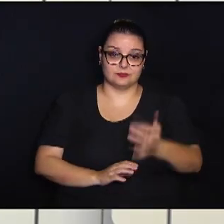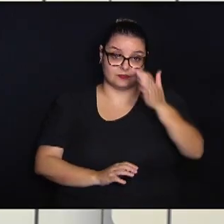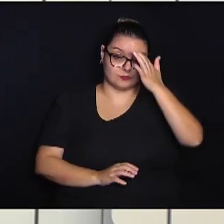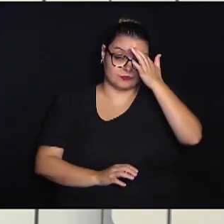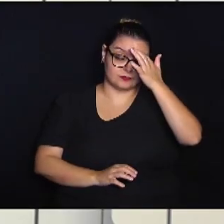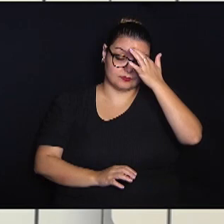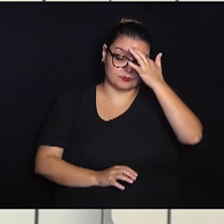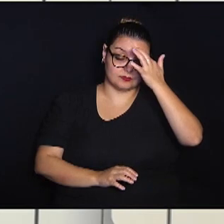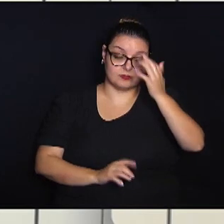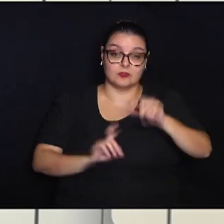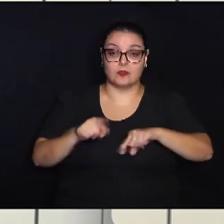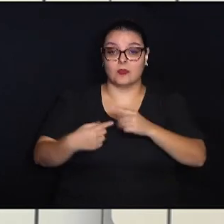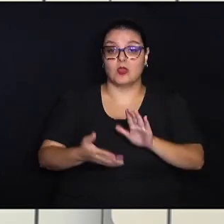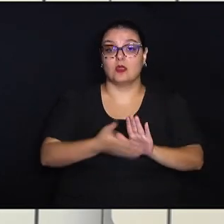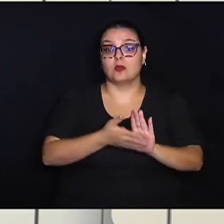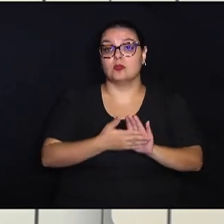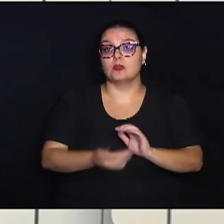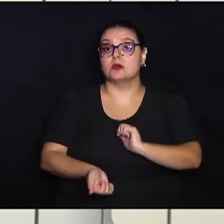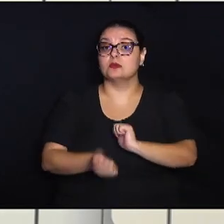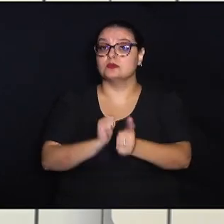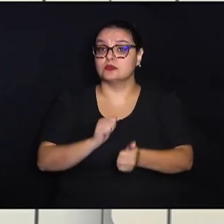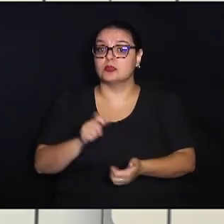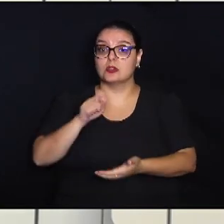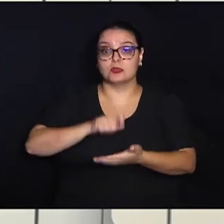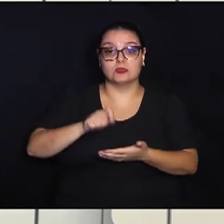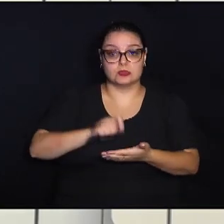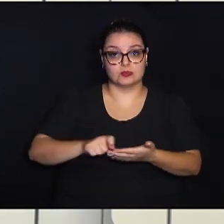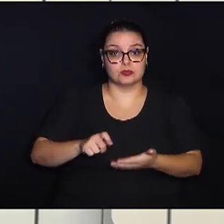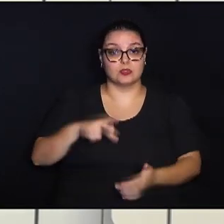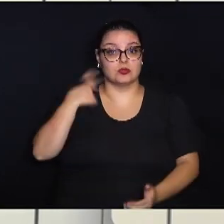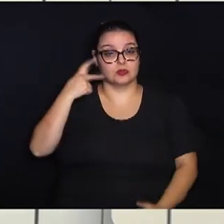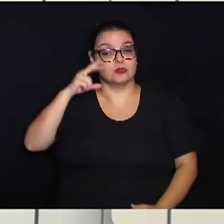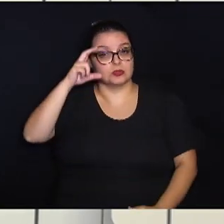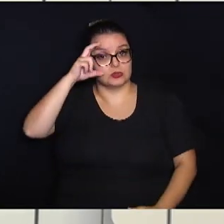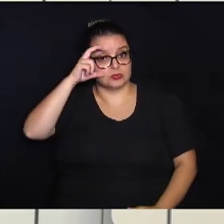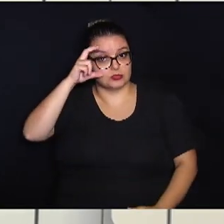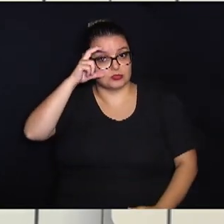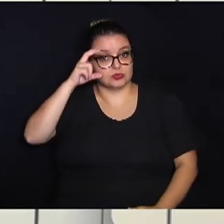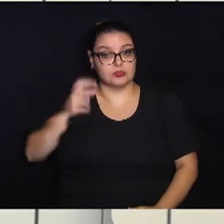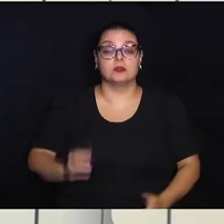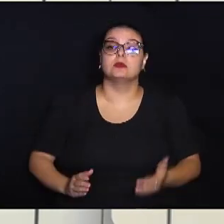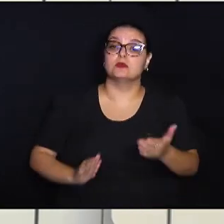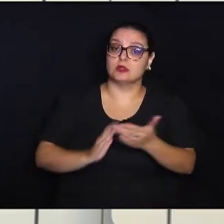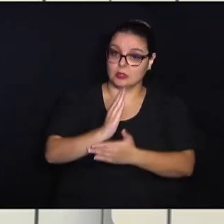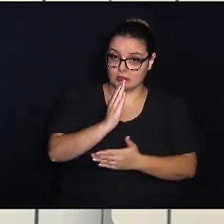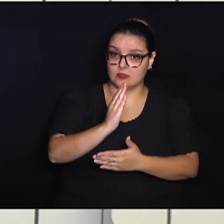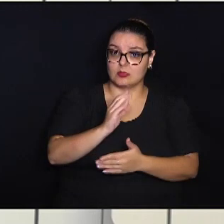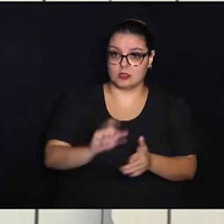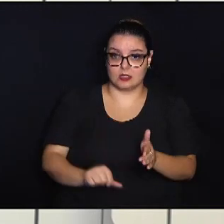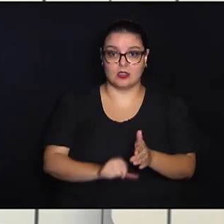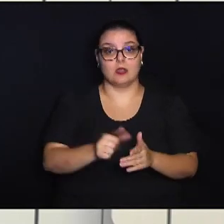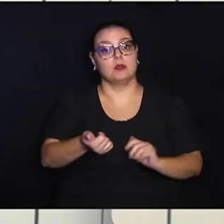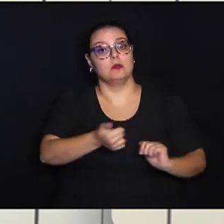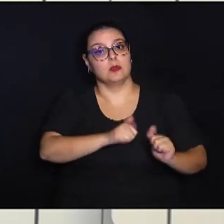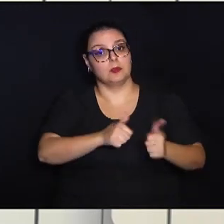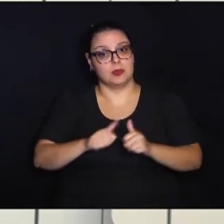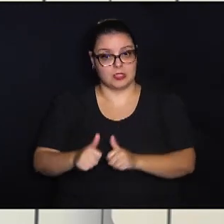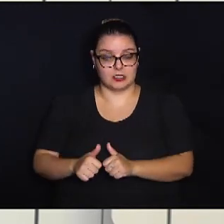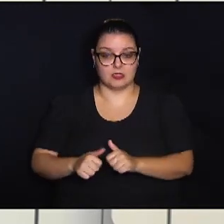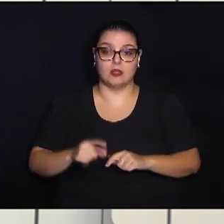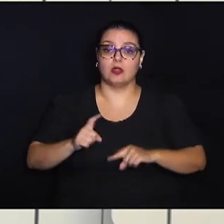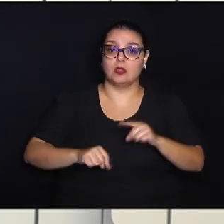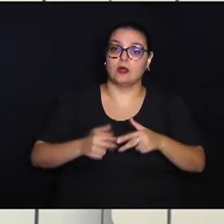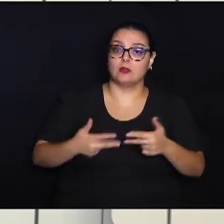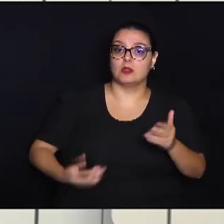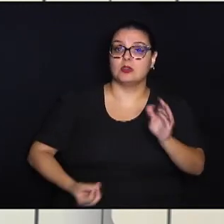Outra proposta sobre futebol é de autoria do vereador Carlinhos Camelô e foi aprovada em primeira análise. A matéria